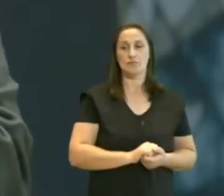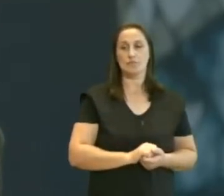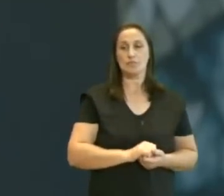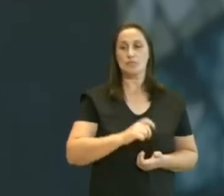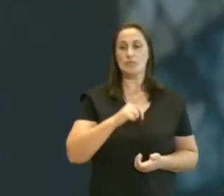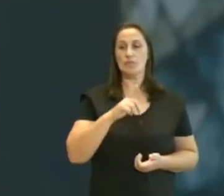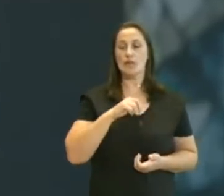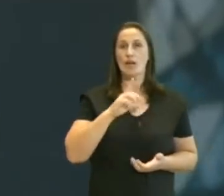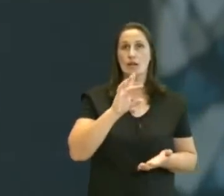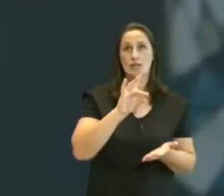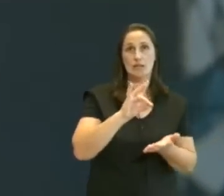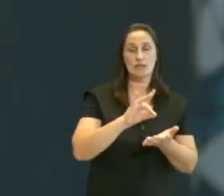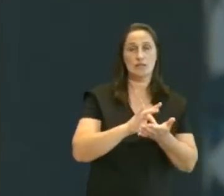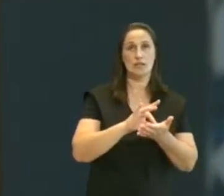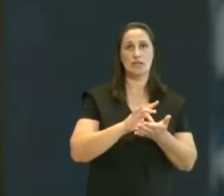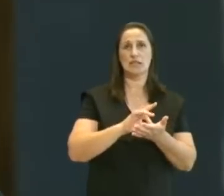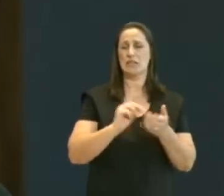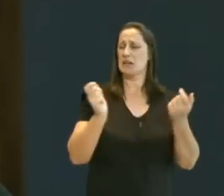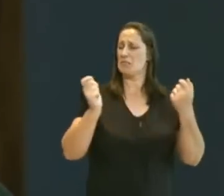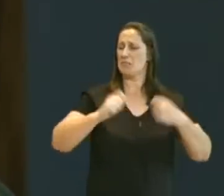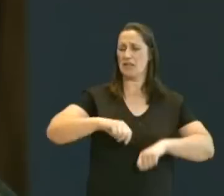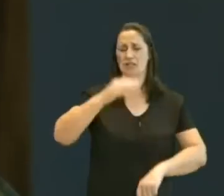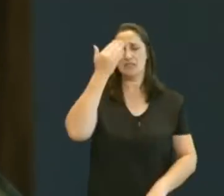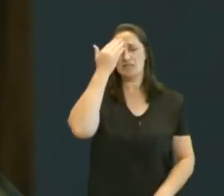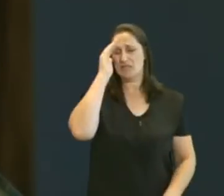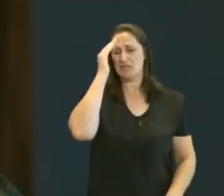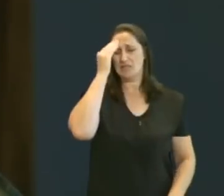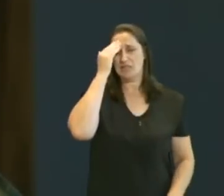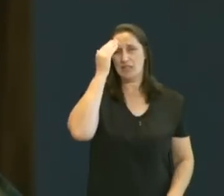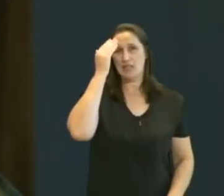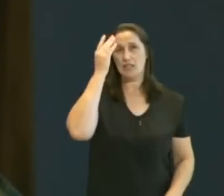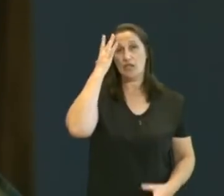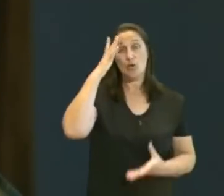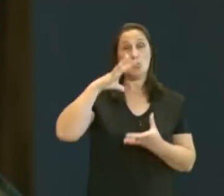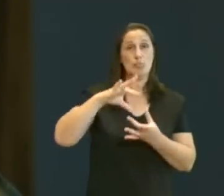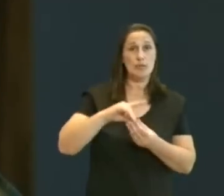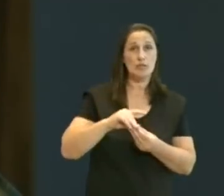eles não eram capazes de entender e compreender.